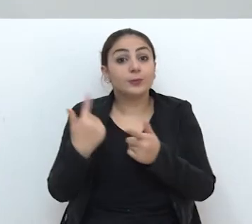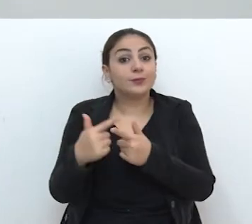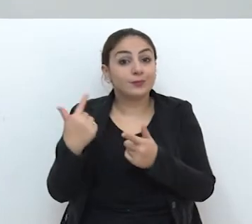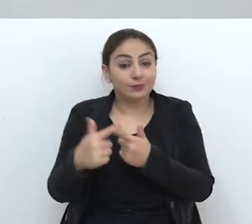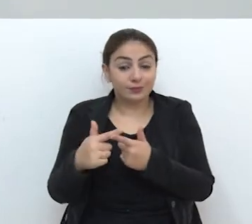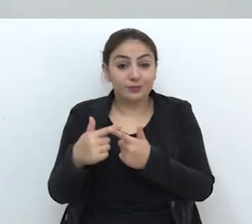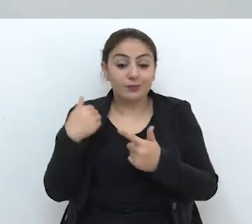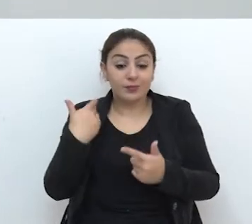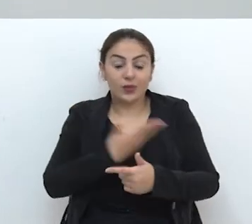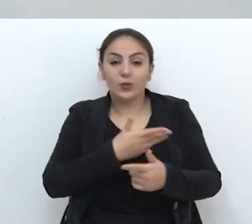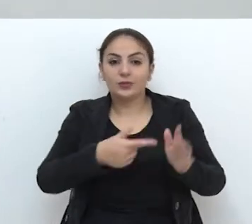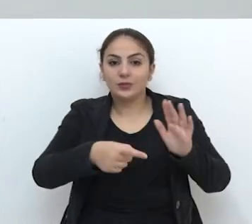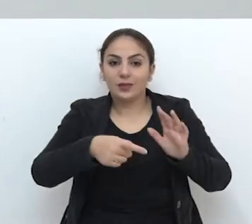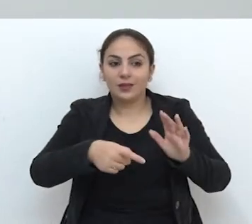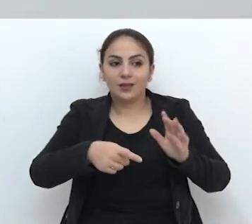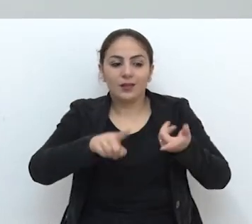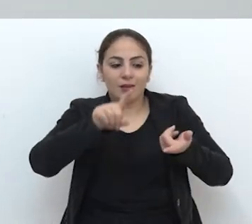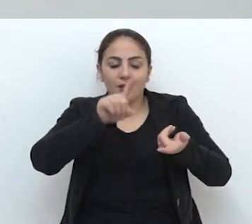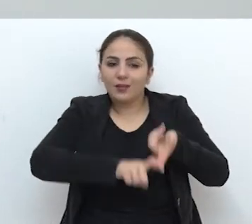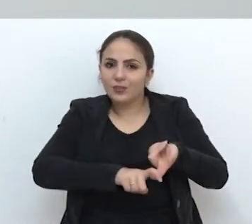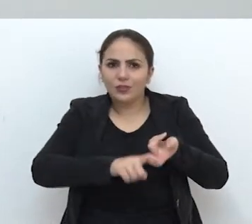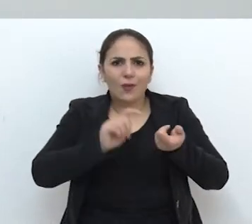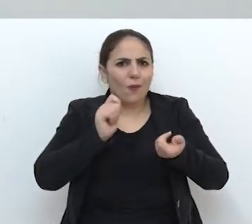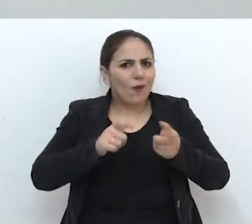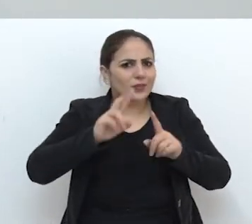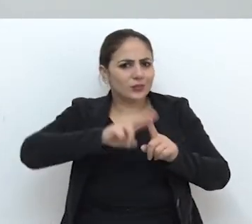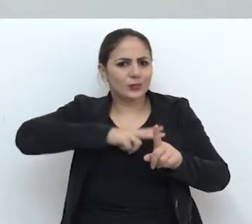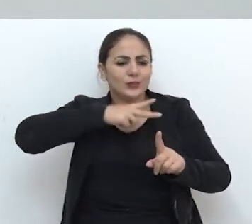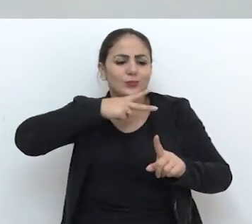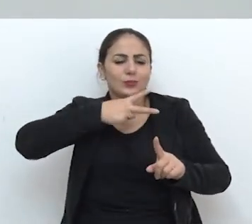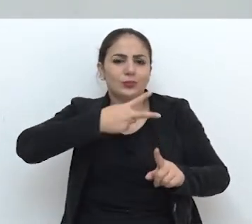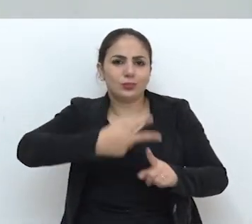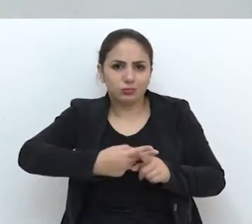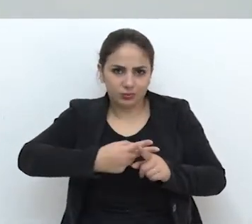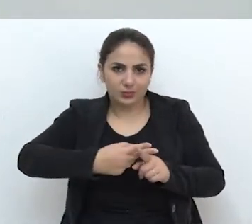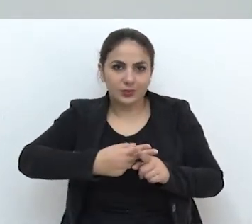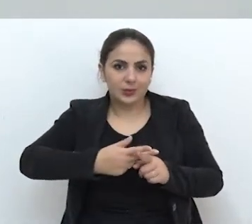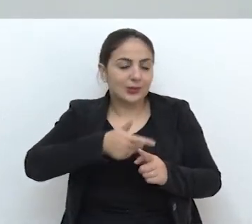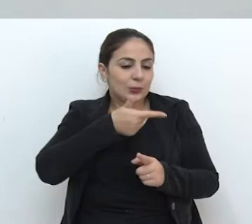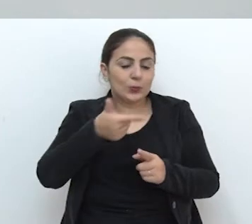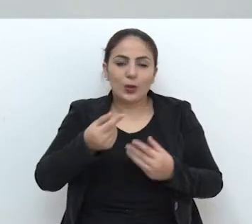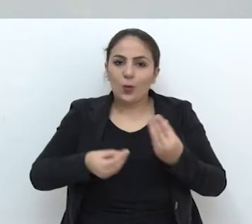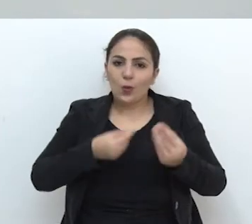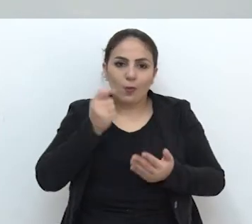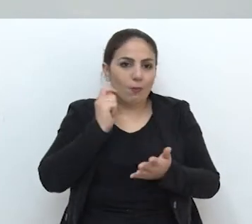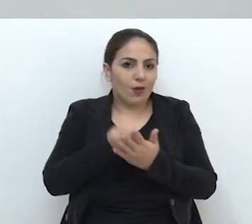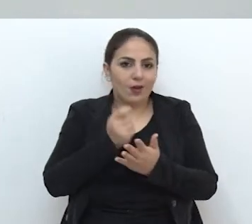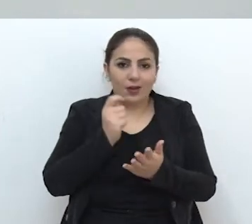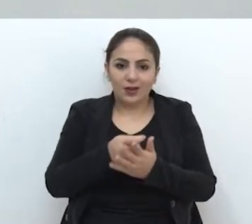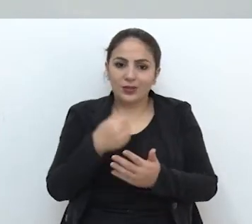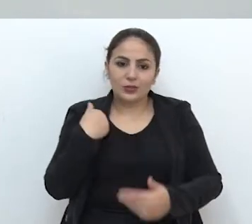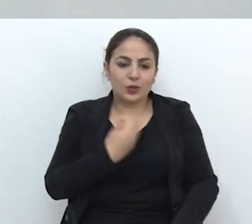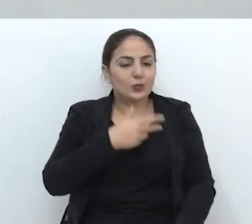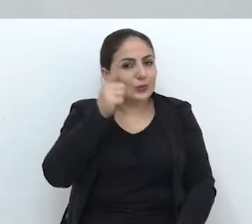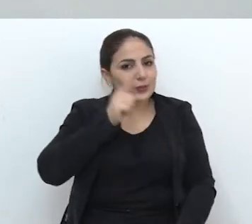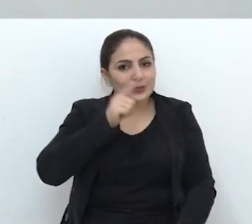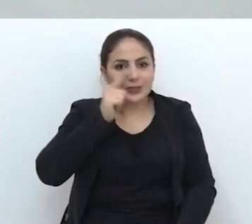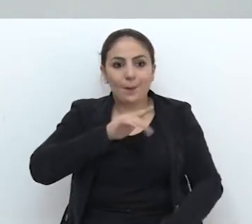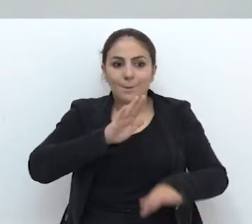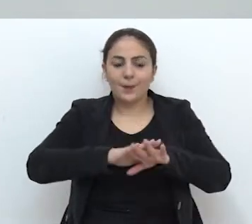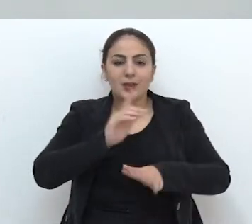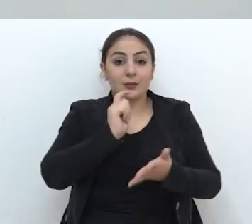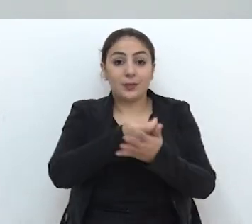porque a nossa dívida está prestes a duplicar, então vai ficar impagável. Nós não conseguiremos mais